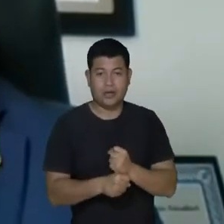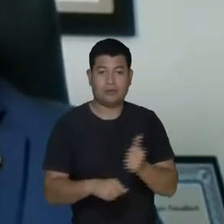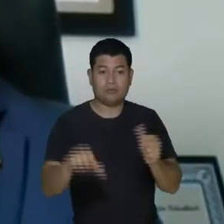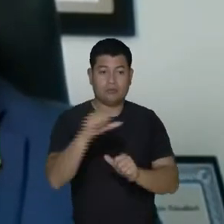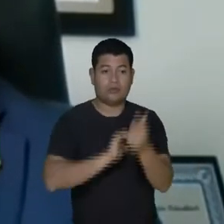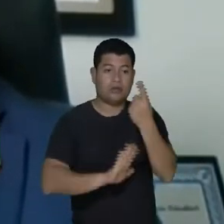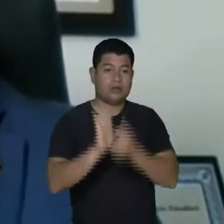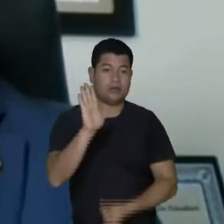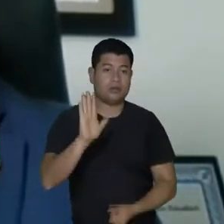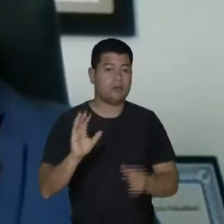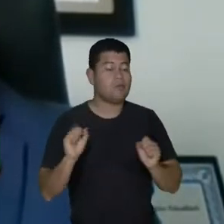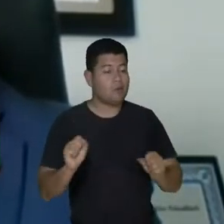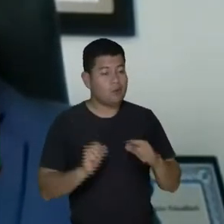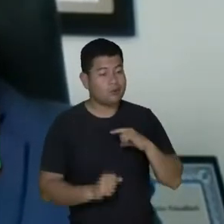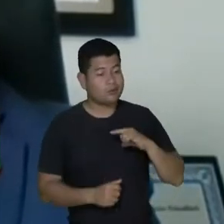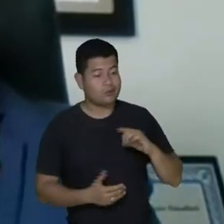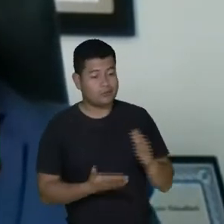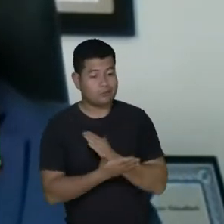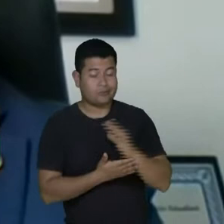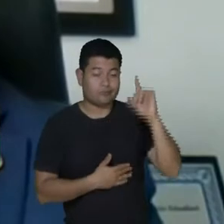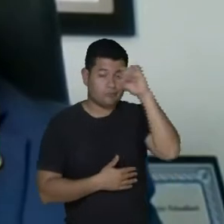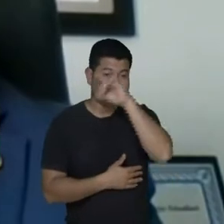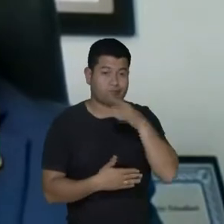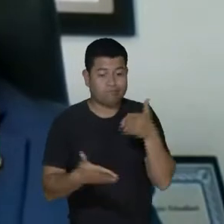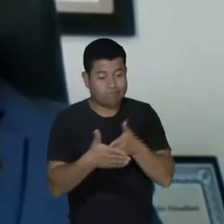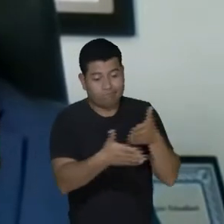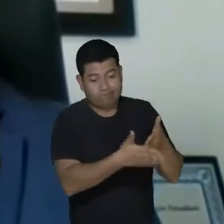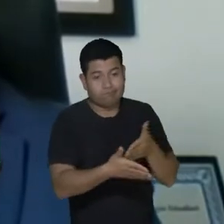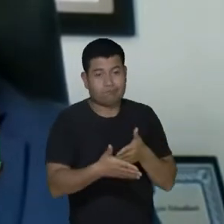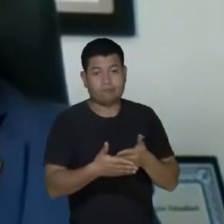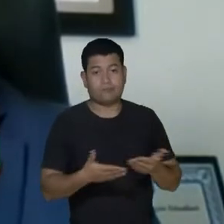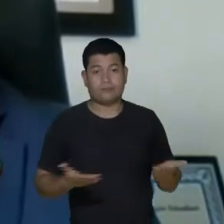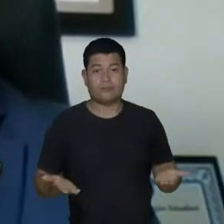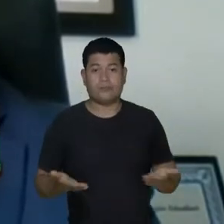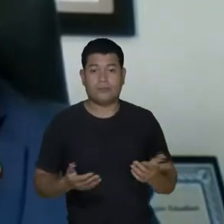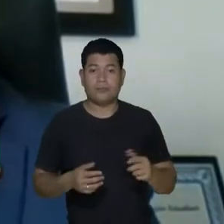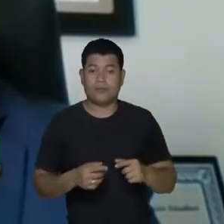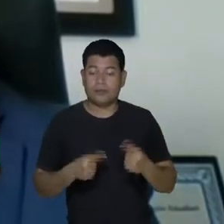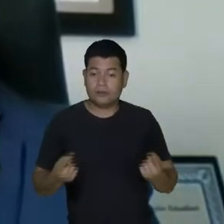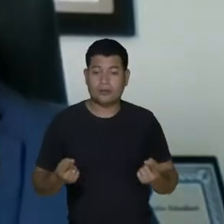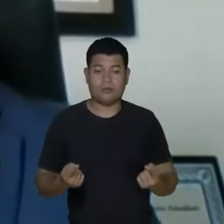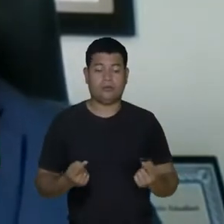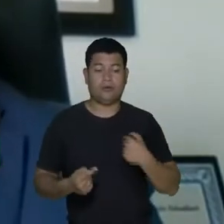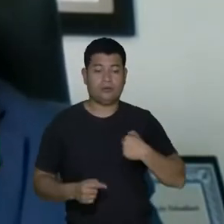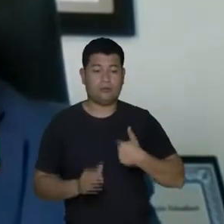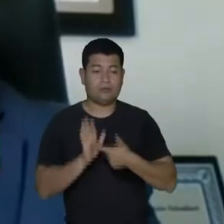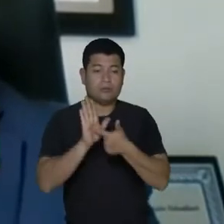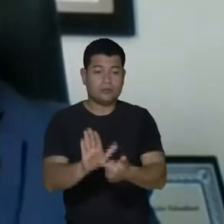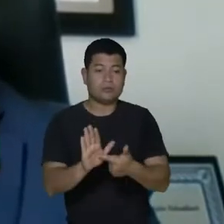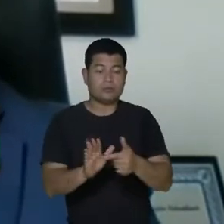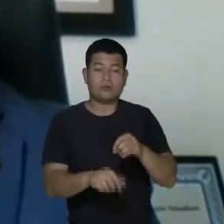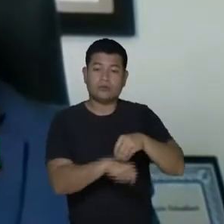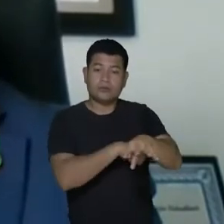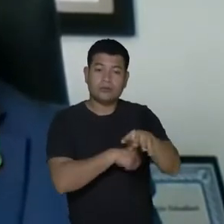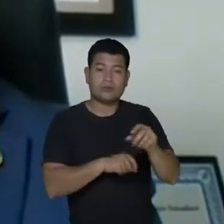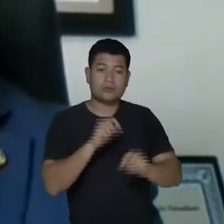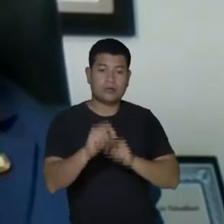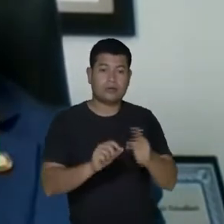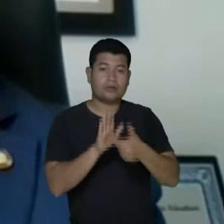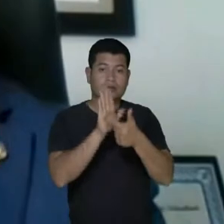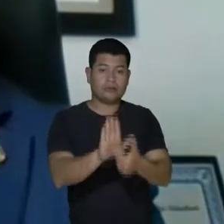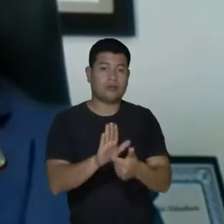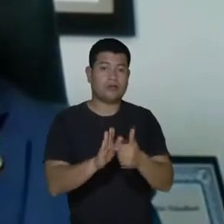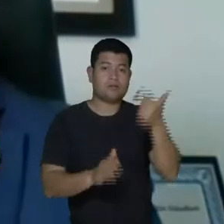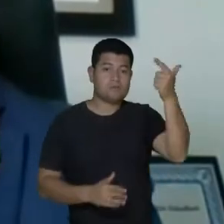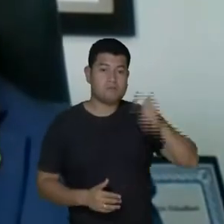alguma dificuldade. Então, também apresentei a sugestão da indicação de